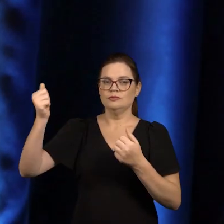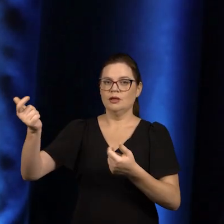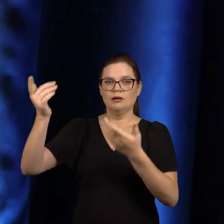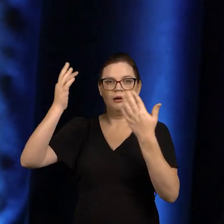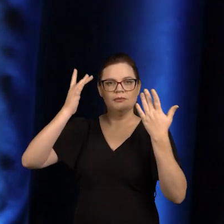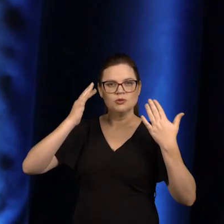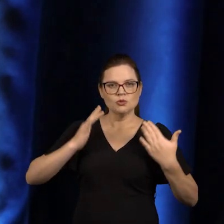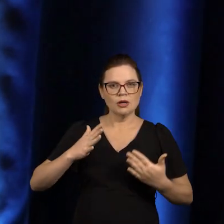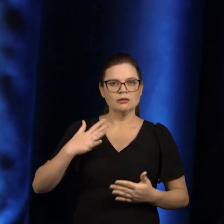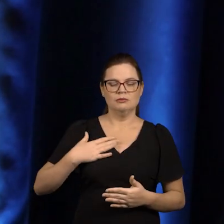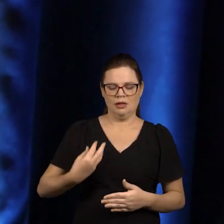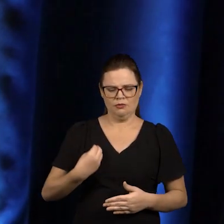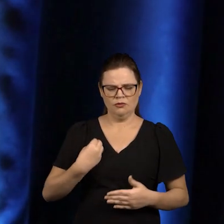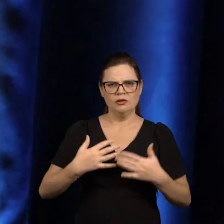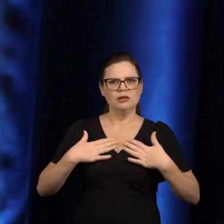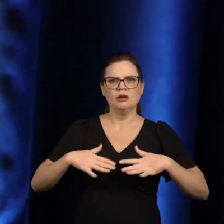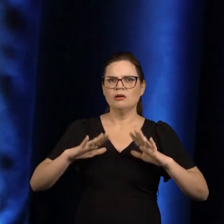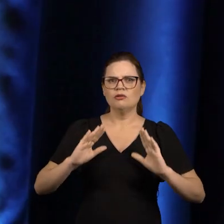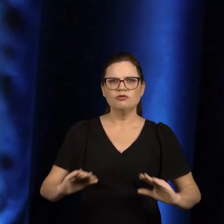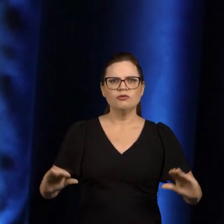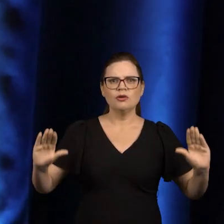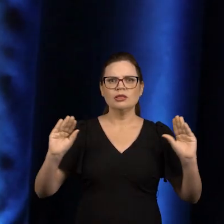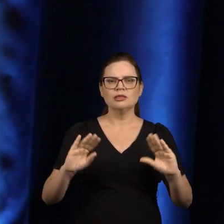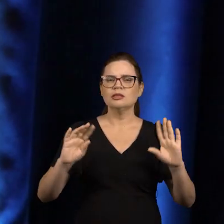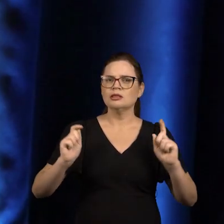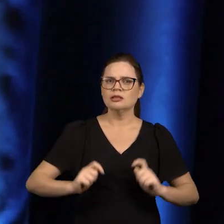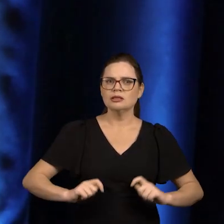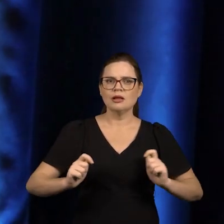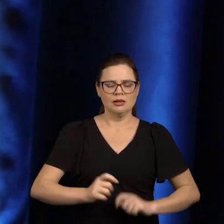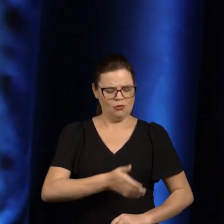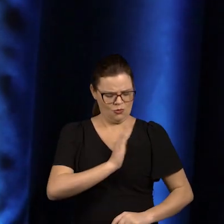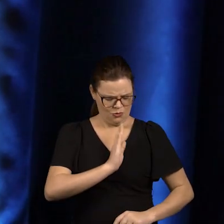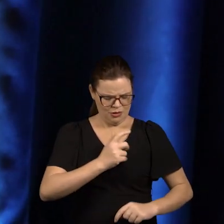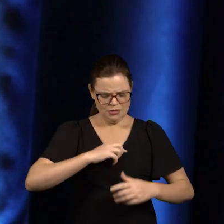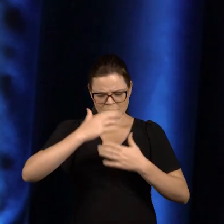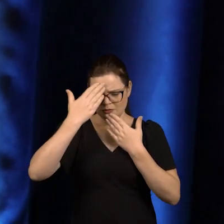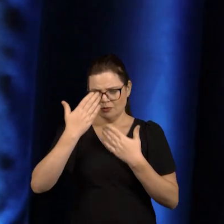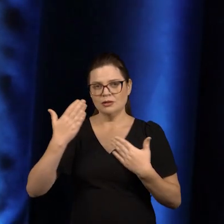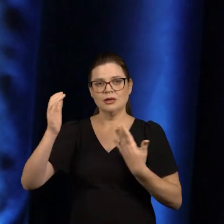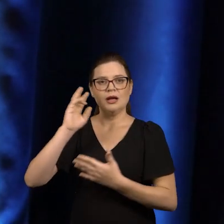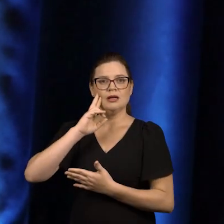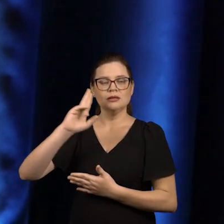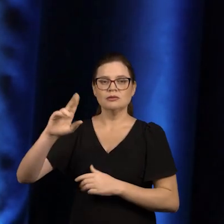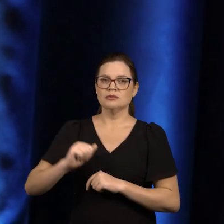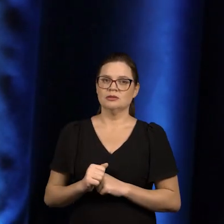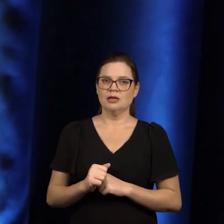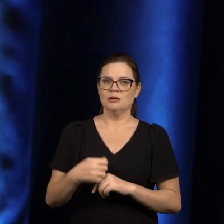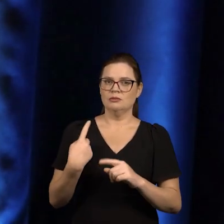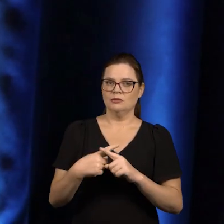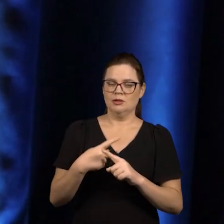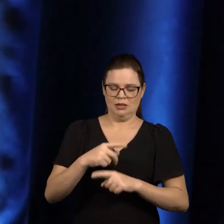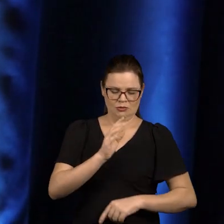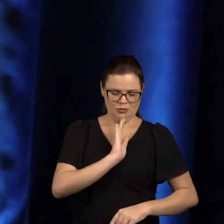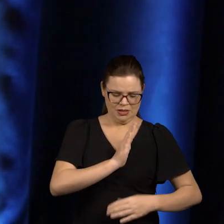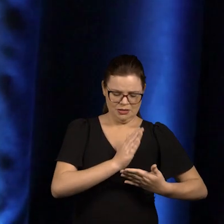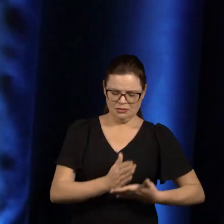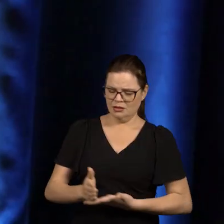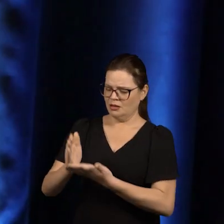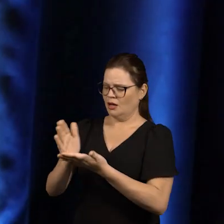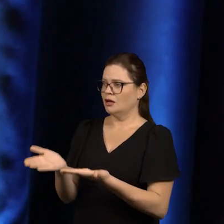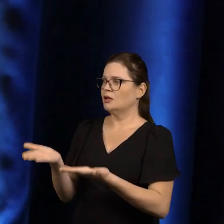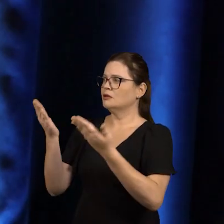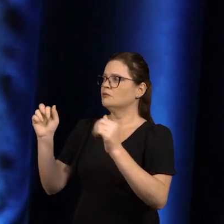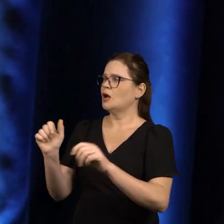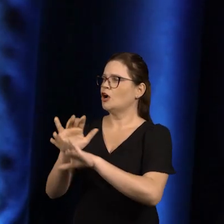Ele, um coração erguido na presença do Senhor, um edifício para a glória de Deus. É o que o Senhor